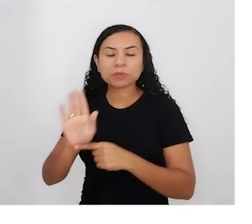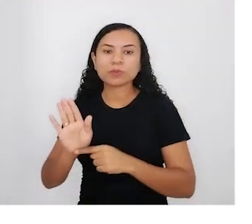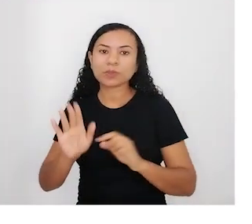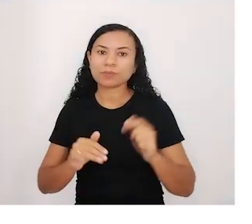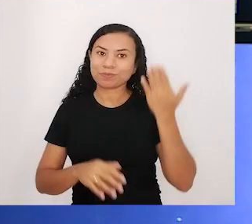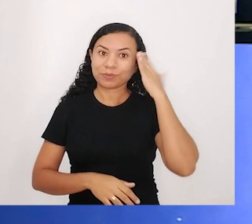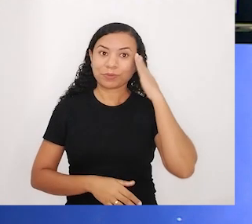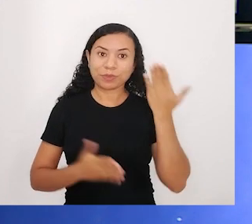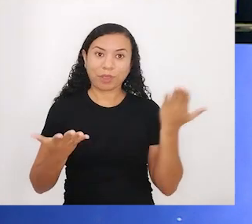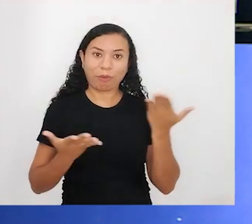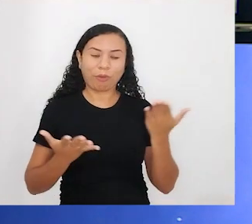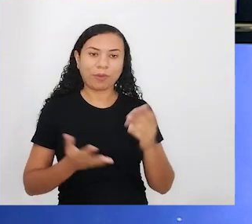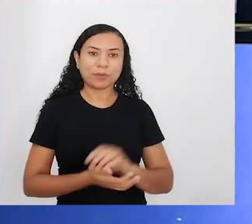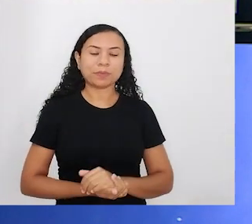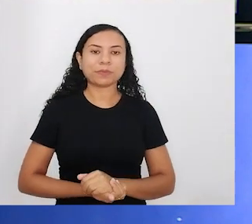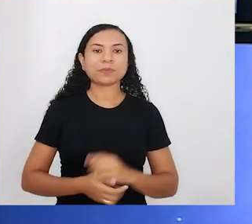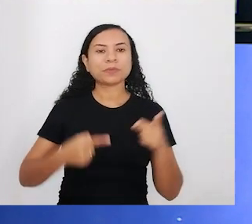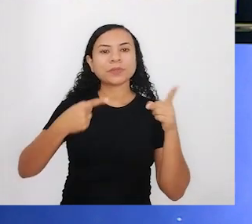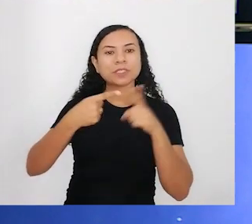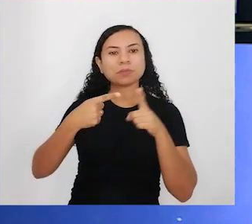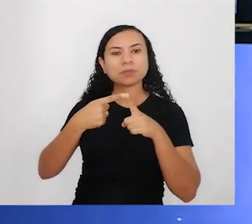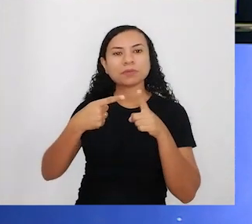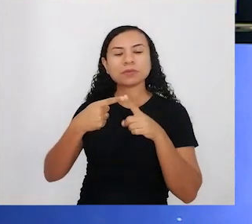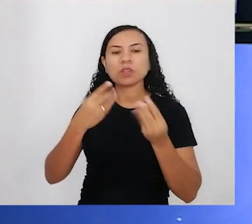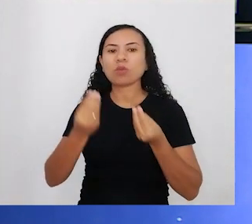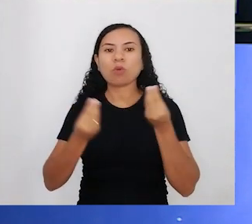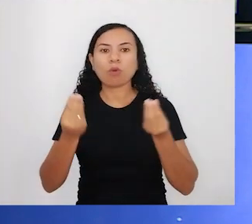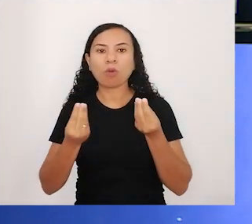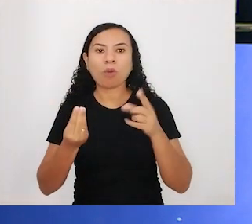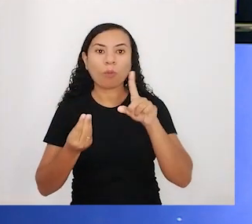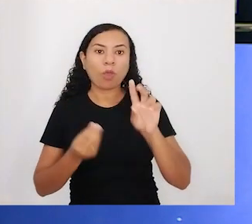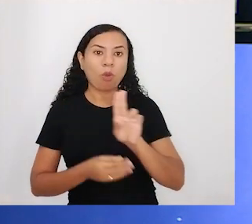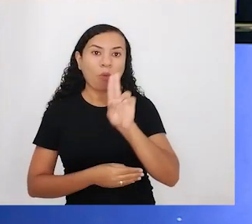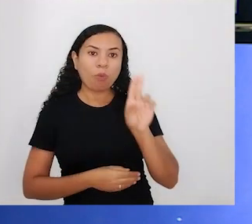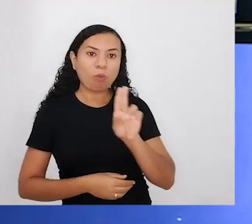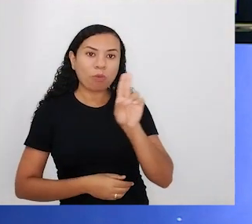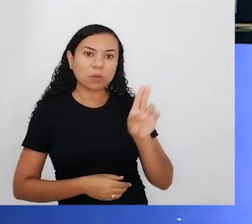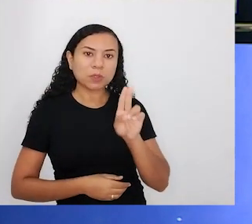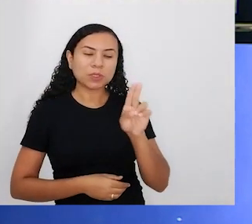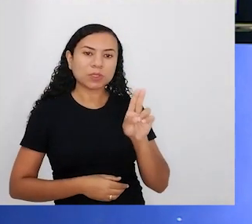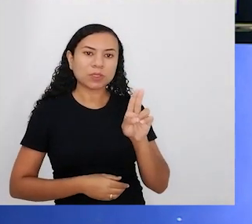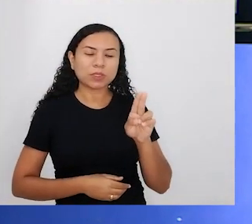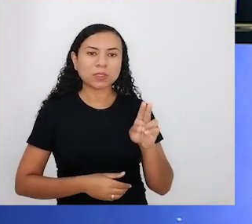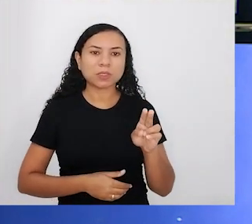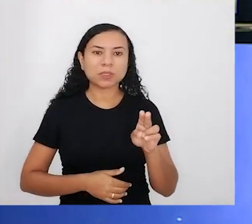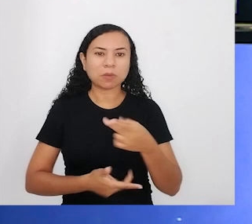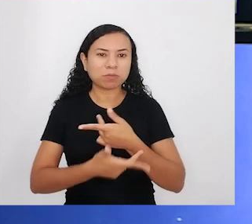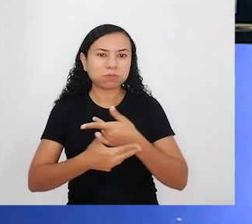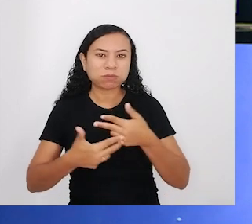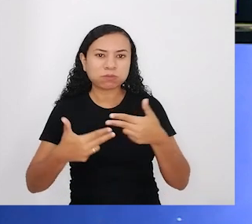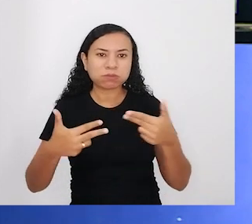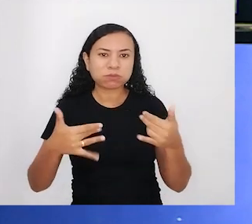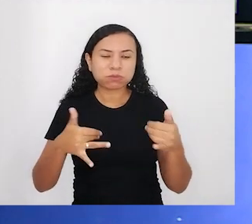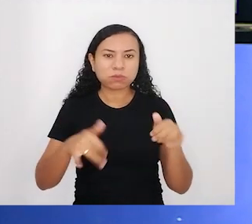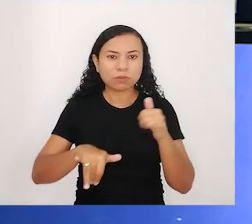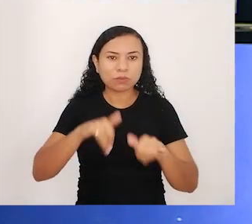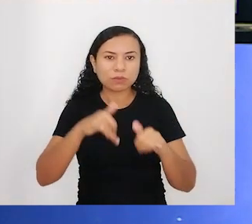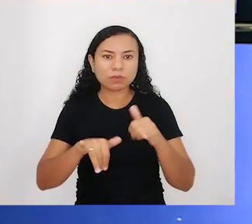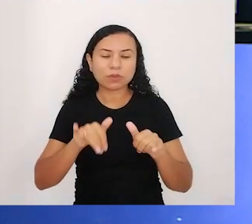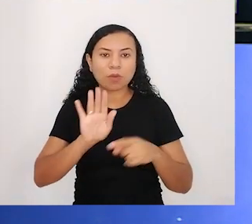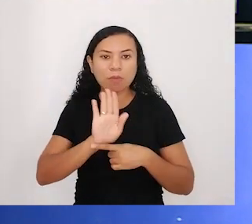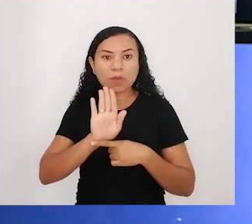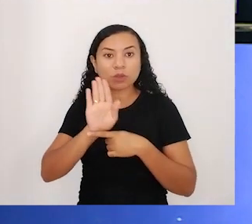esses temas? Biorremediação é o uso de micro-organismos para remediar, como o nome já diz,